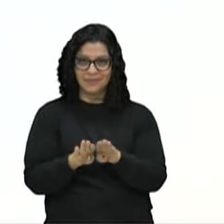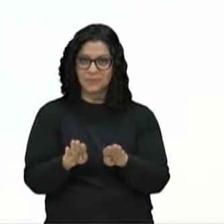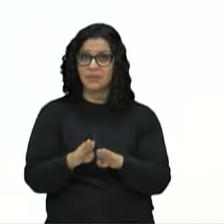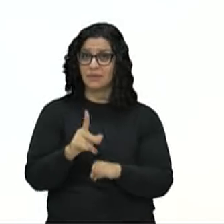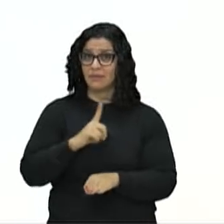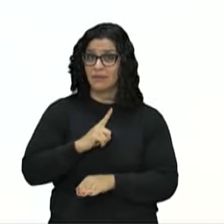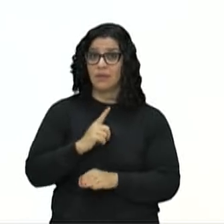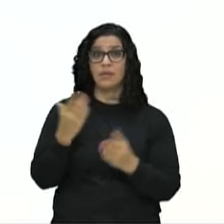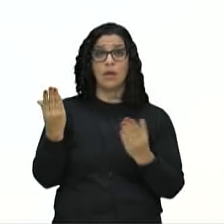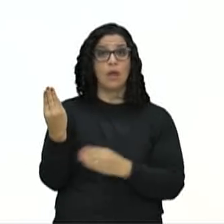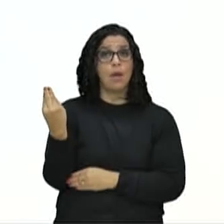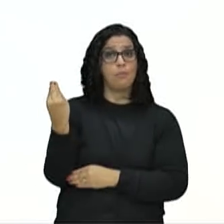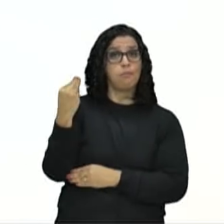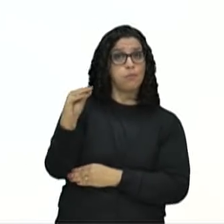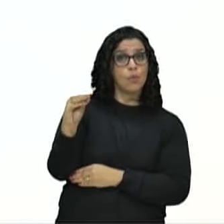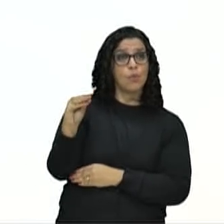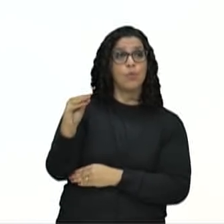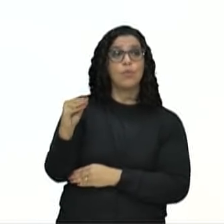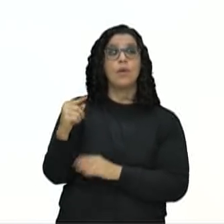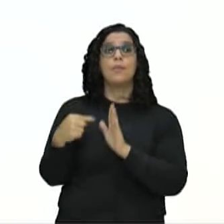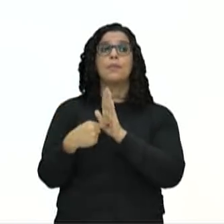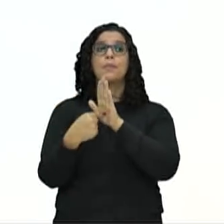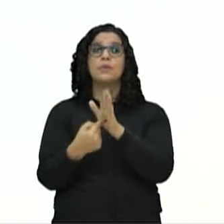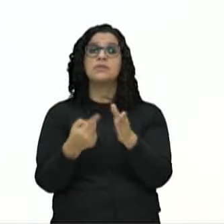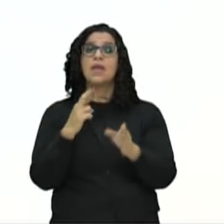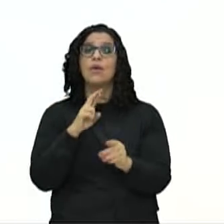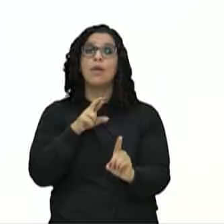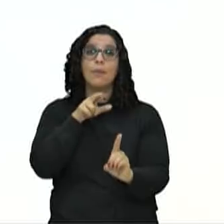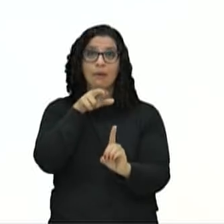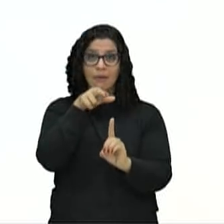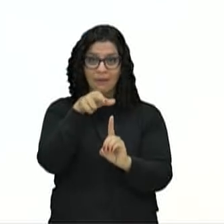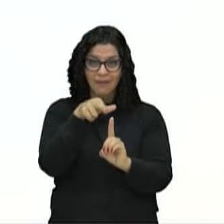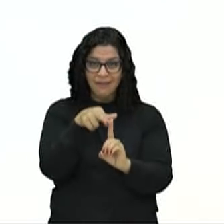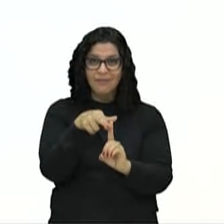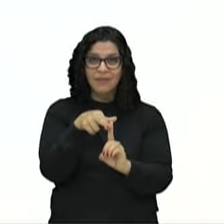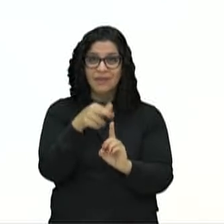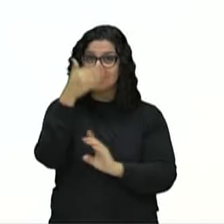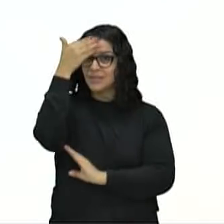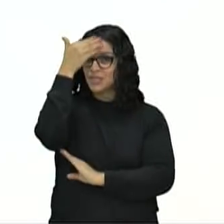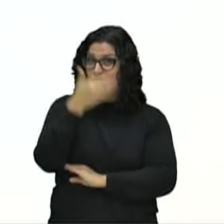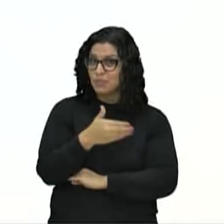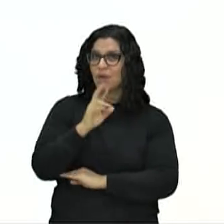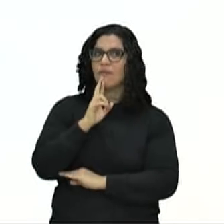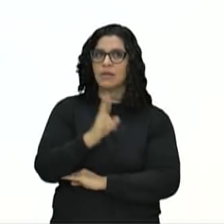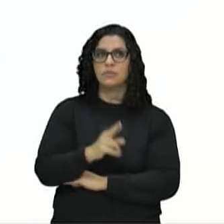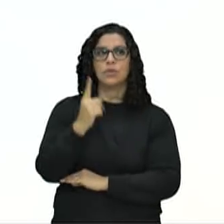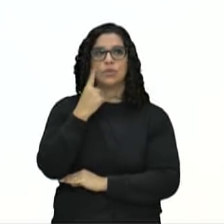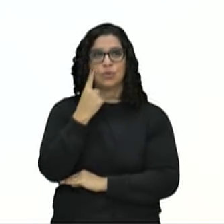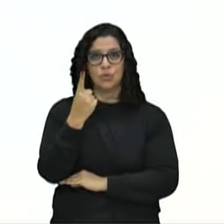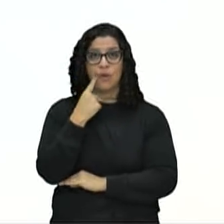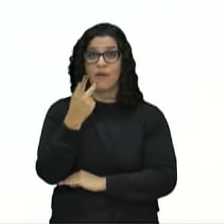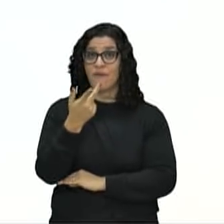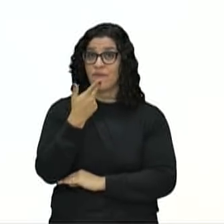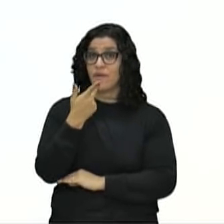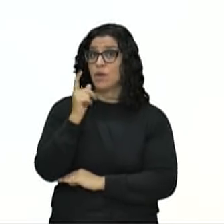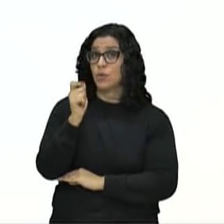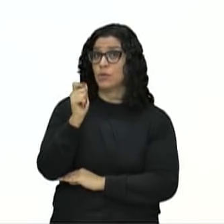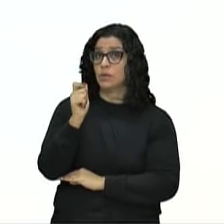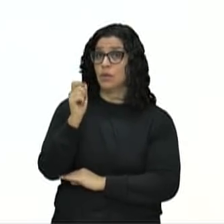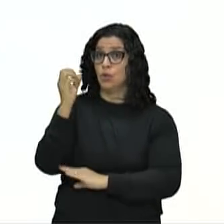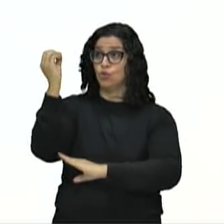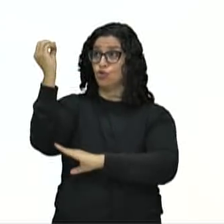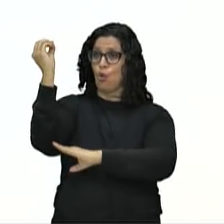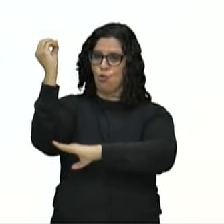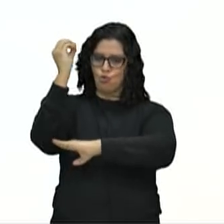eu coloquei um destaque ali, uma referência que comprovam essa resposta, que diz o seguinte: o